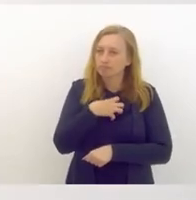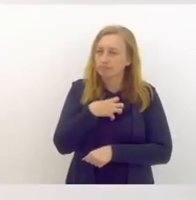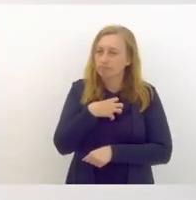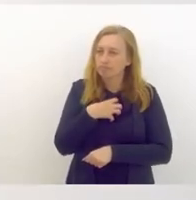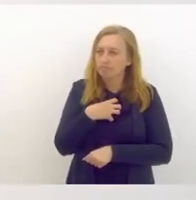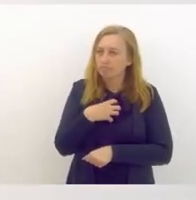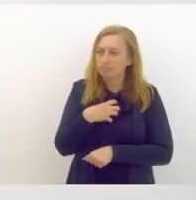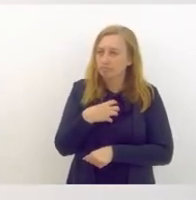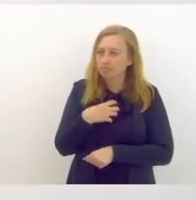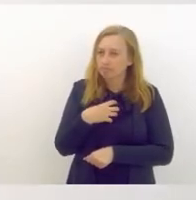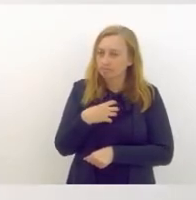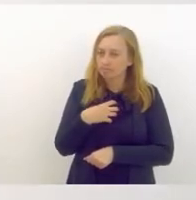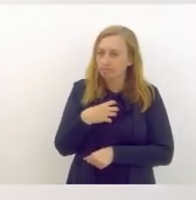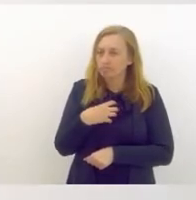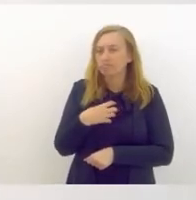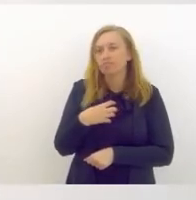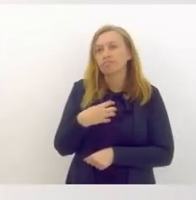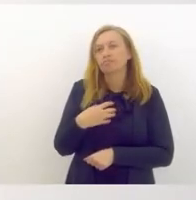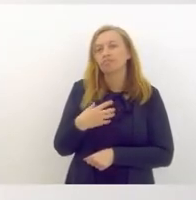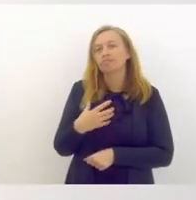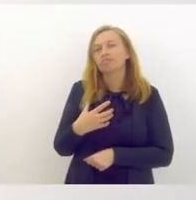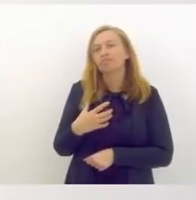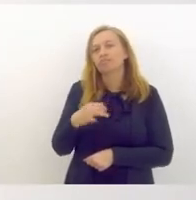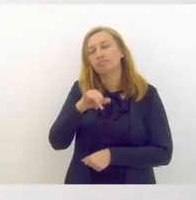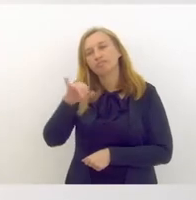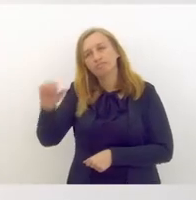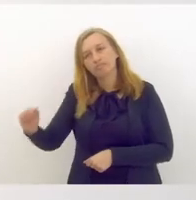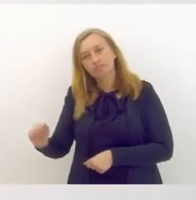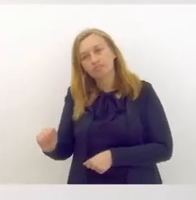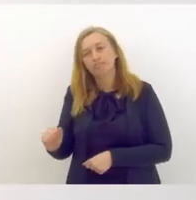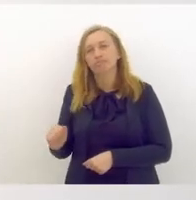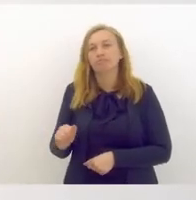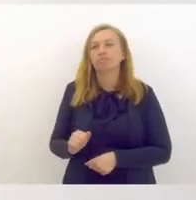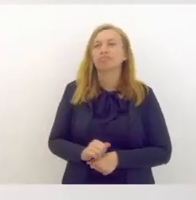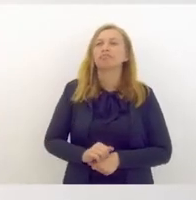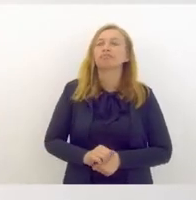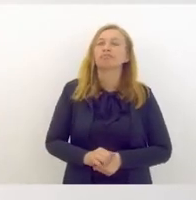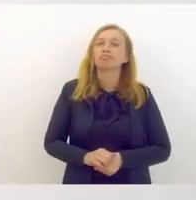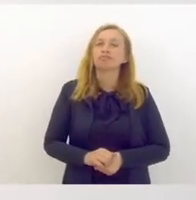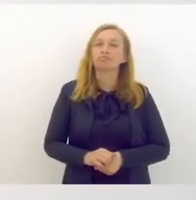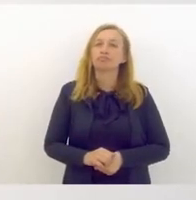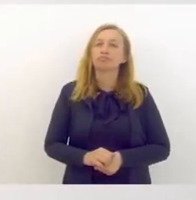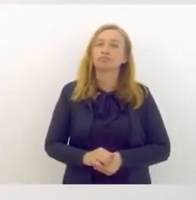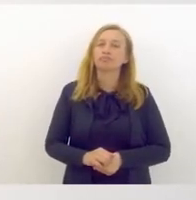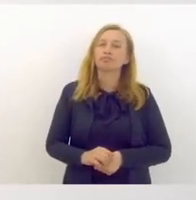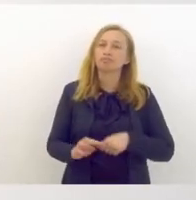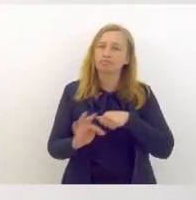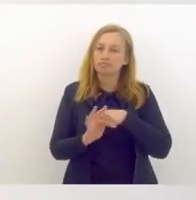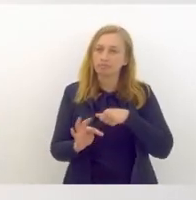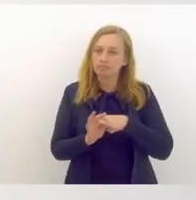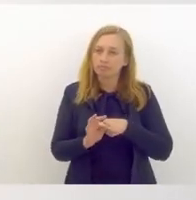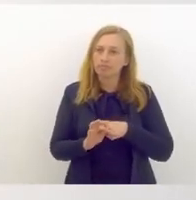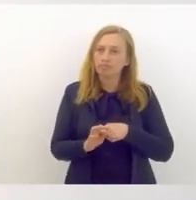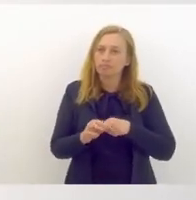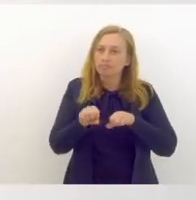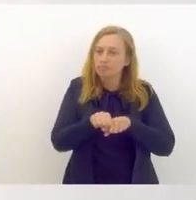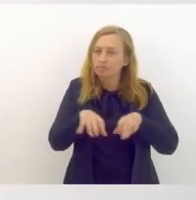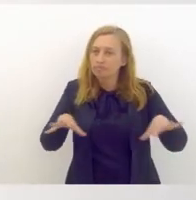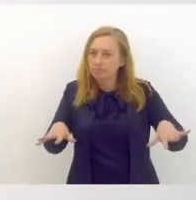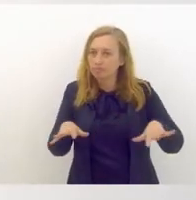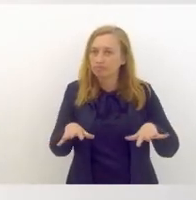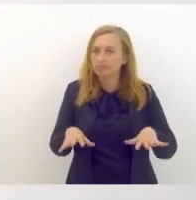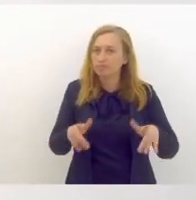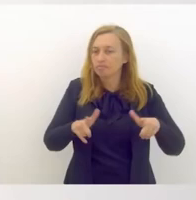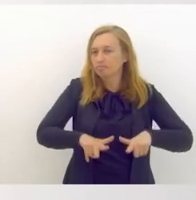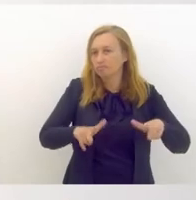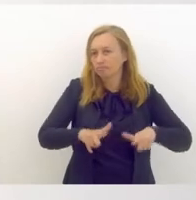trabalhar... Fiz assim, mas agora é INEA. Como Serra, cansei de trabalhar com os técnicos da FEMA no sentido de ampliar as faixas